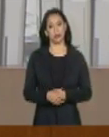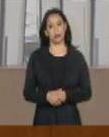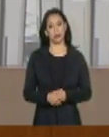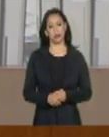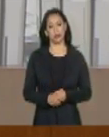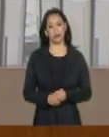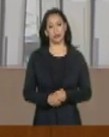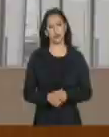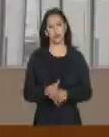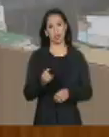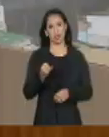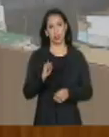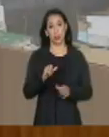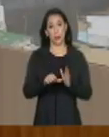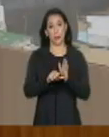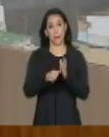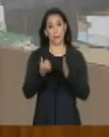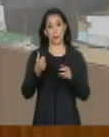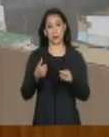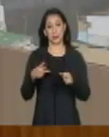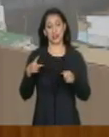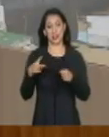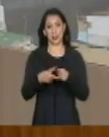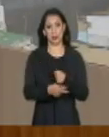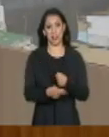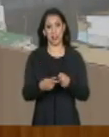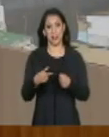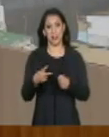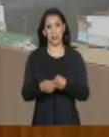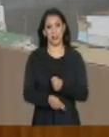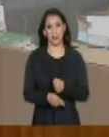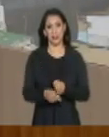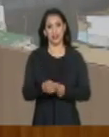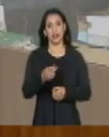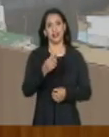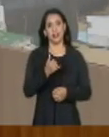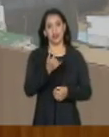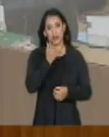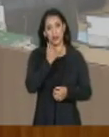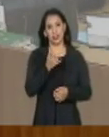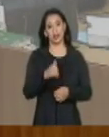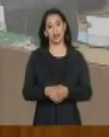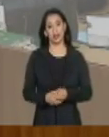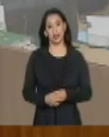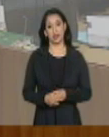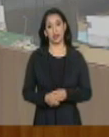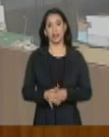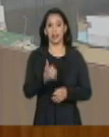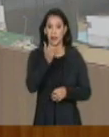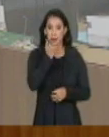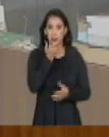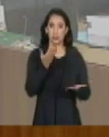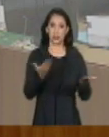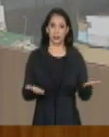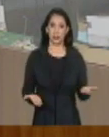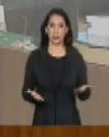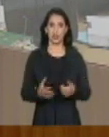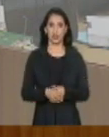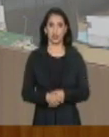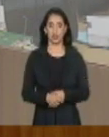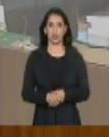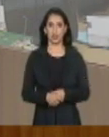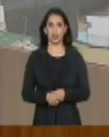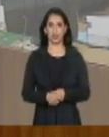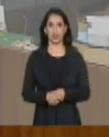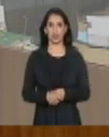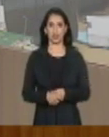falha a memória, o primeiro a partear foi o ministro Luiz Fux. Mas eu pedi vênia. Os incomodados que se mudem.